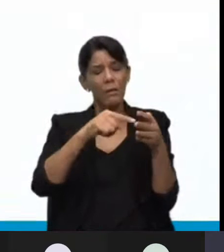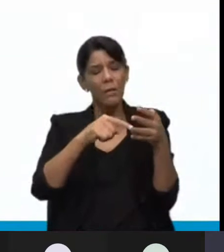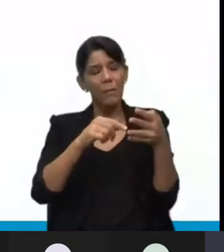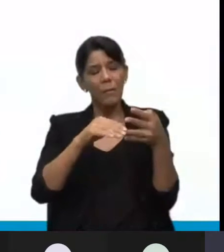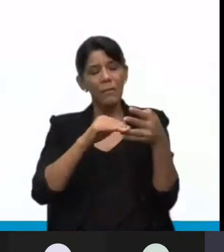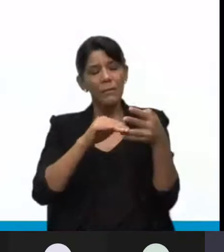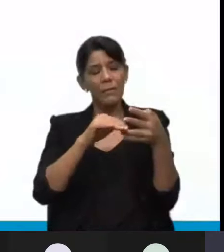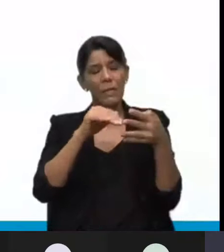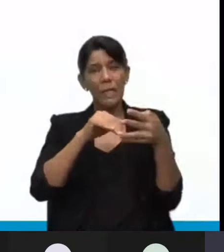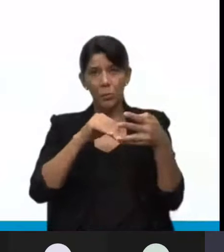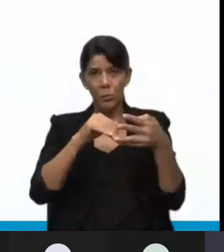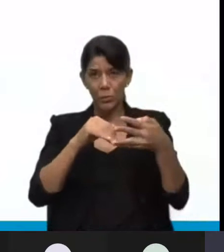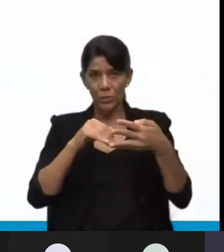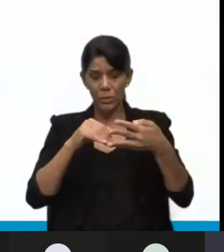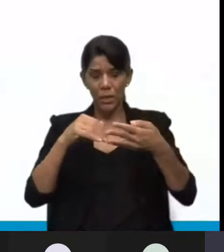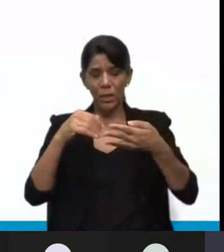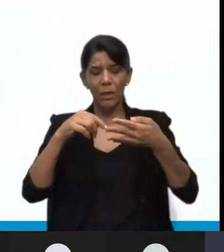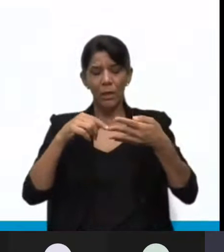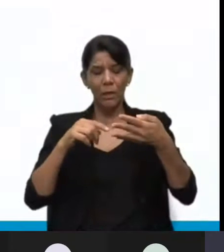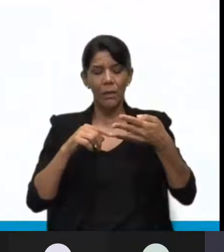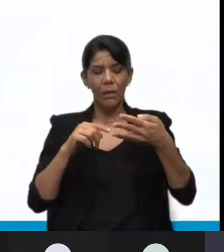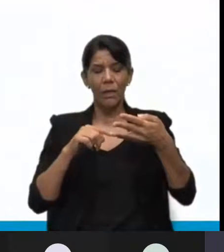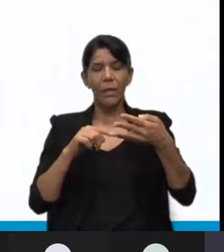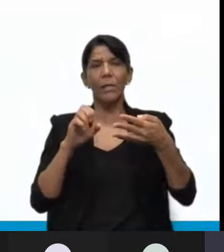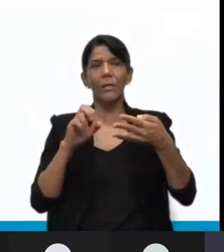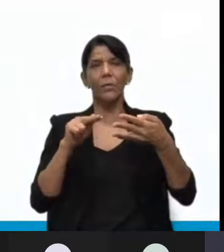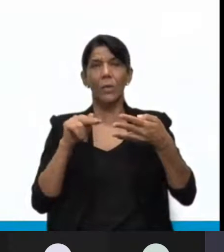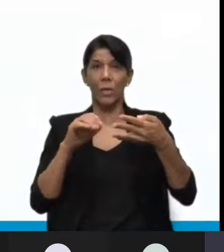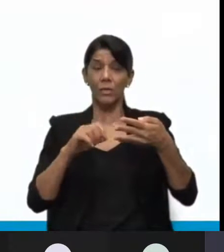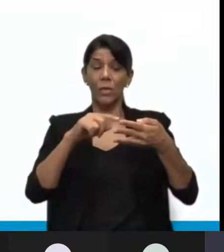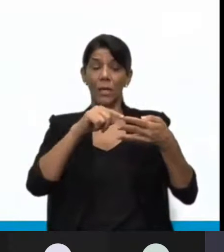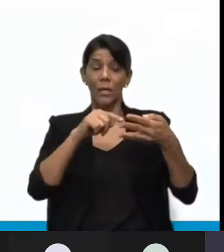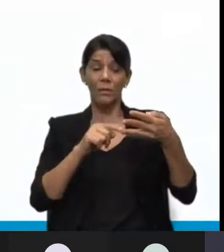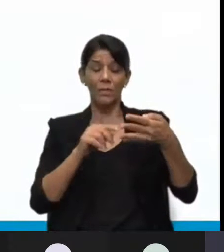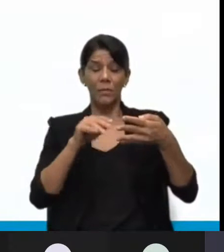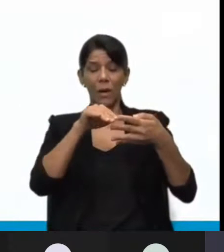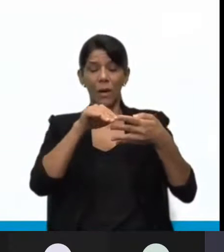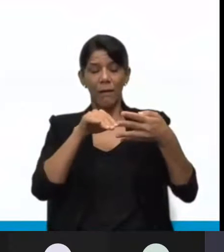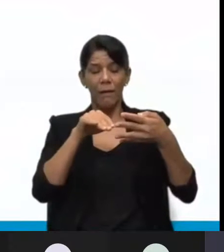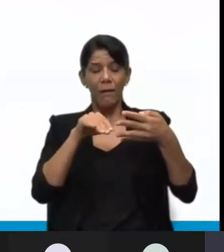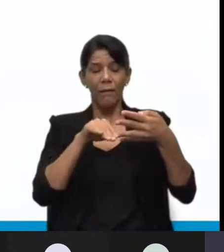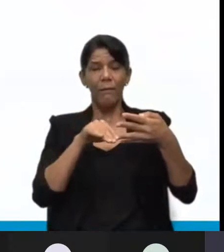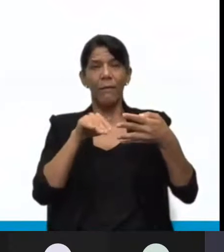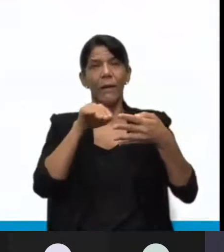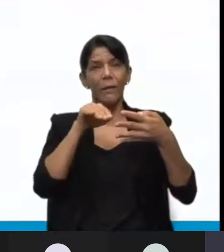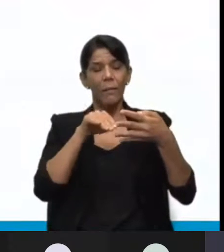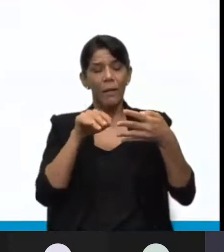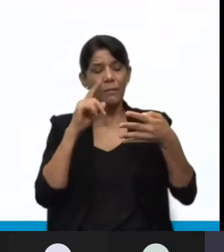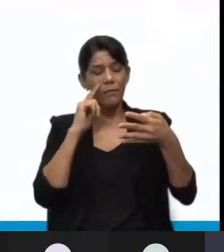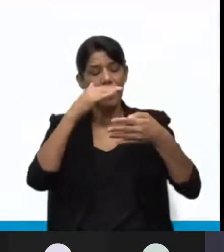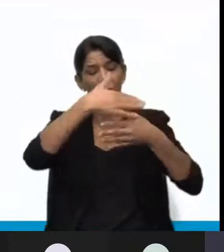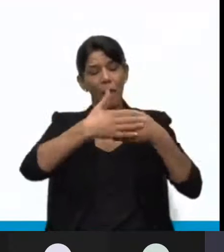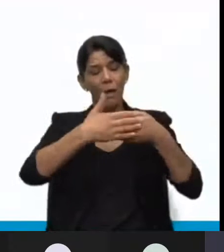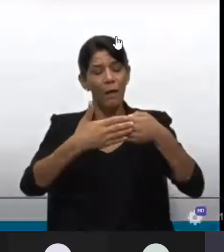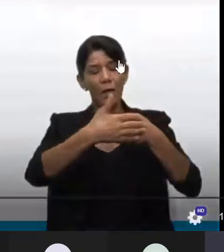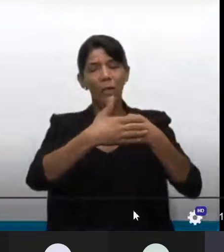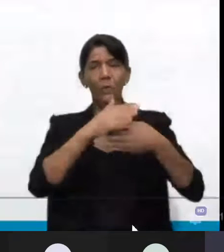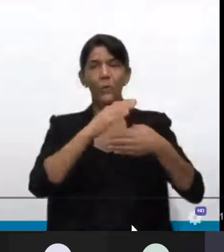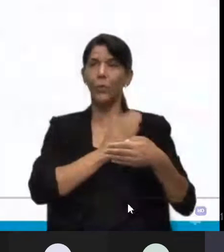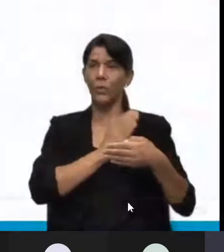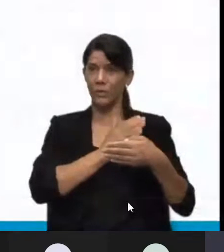interna vai ser, né, o endocárdio, tá? Então, essas são as camadas que nós vamos observar, então.